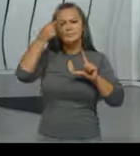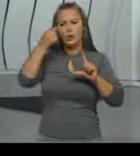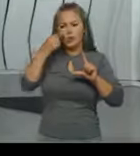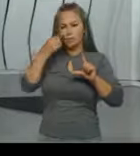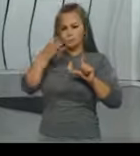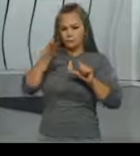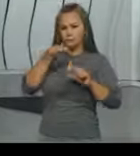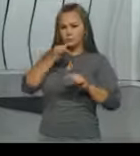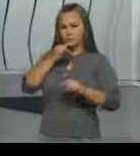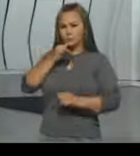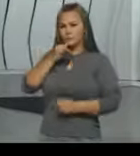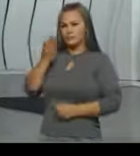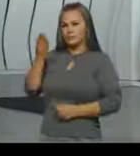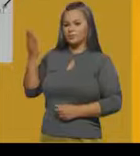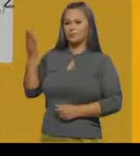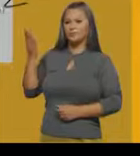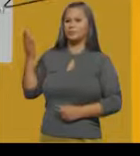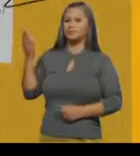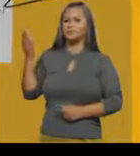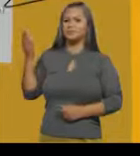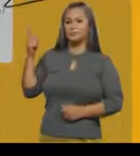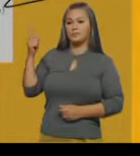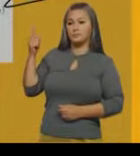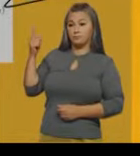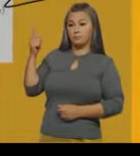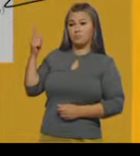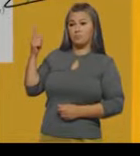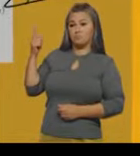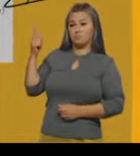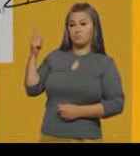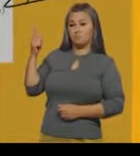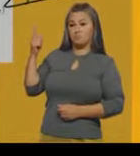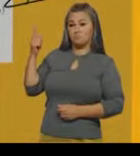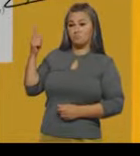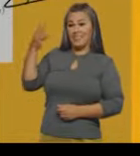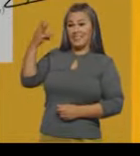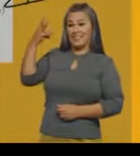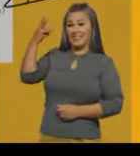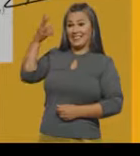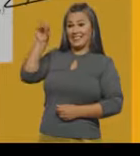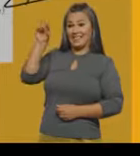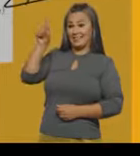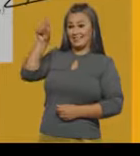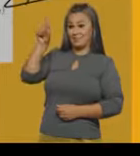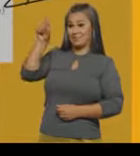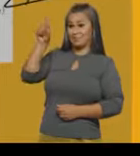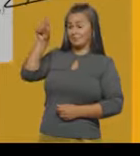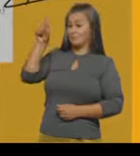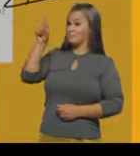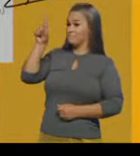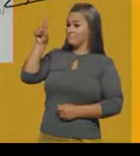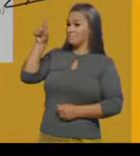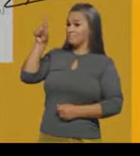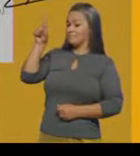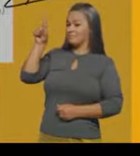figura aqui. Faz de conta aqui, ó. Aqui vale 30, né?